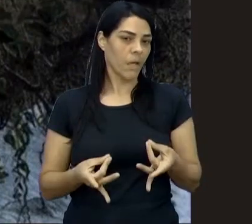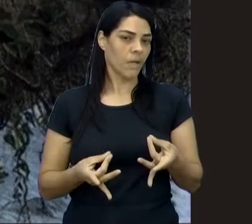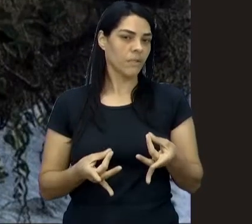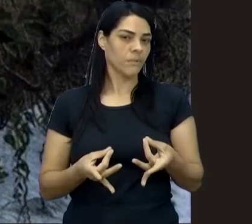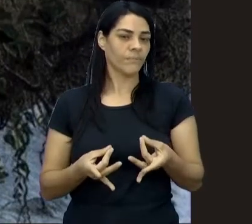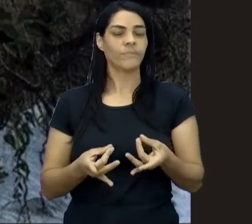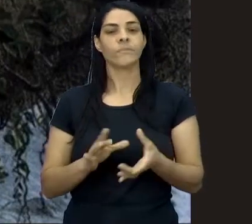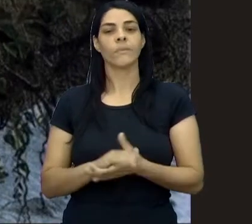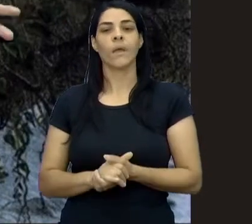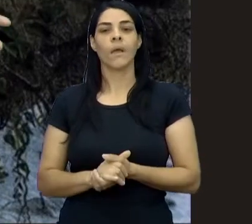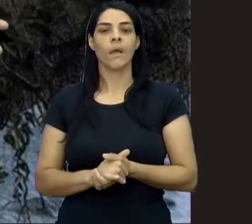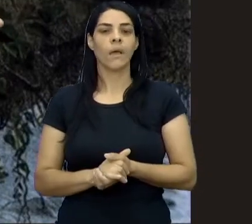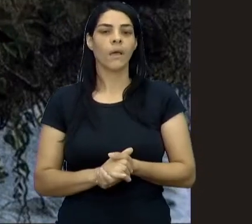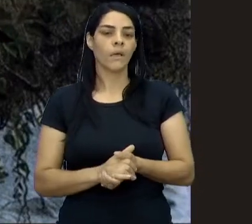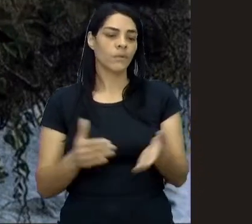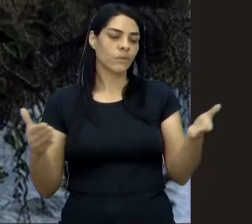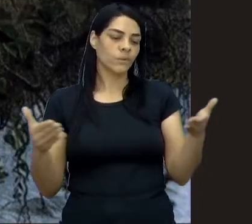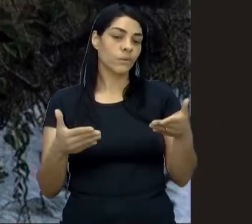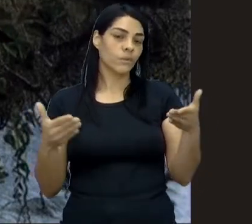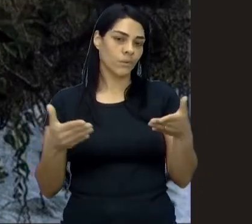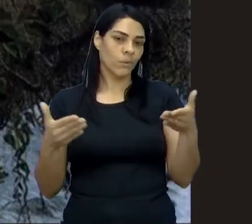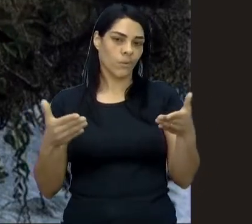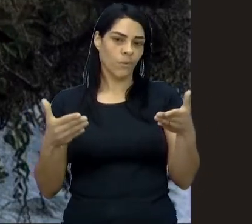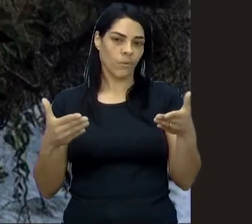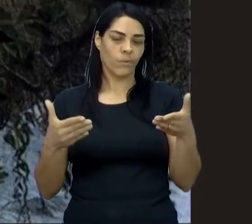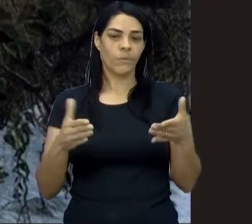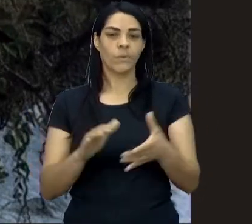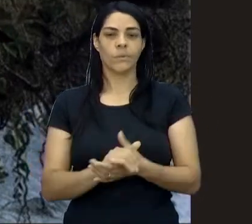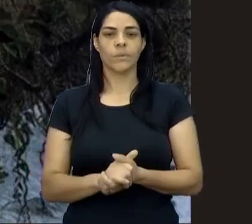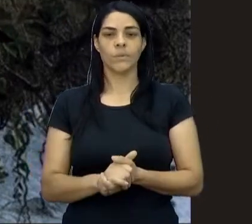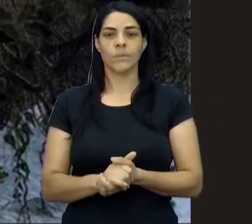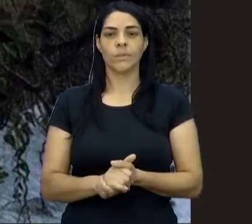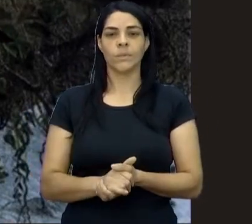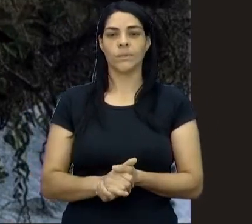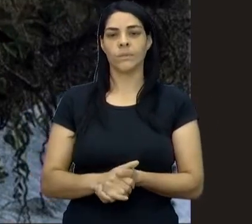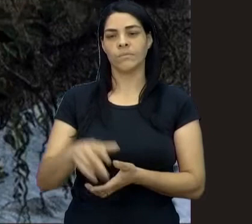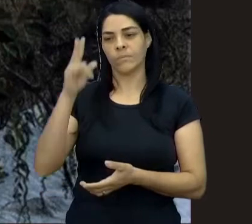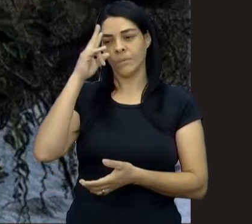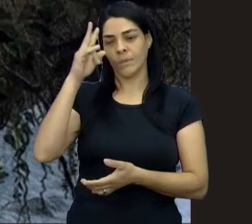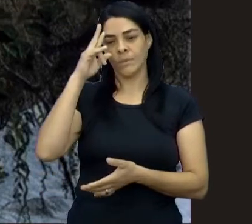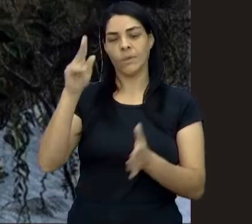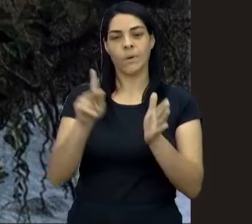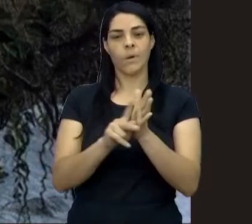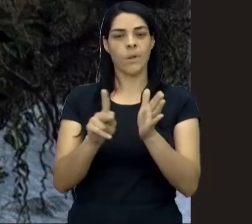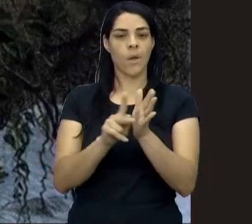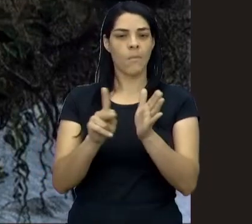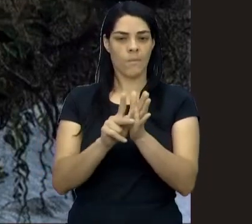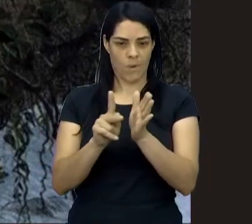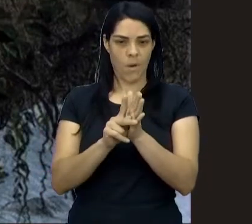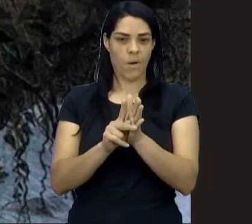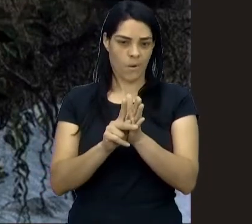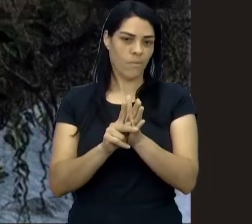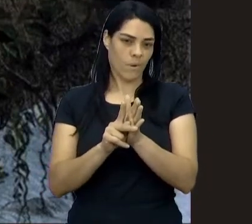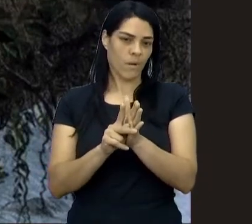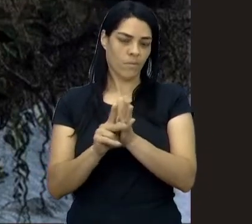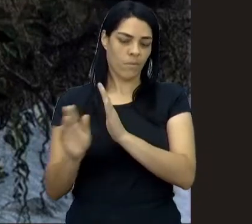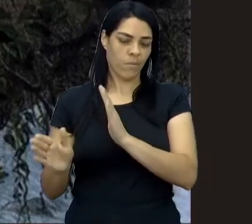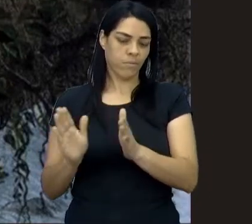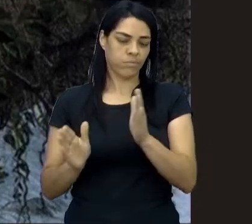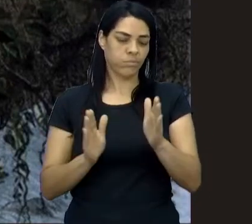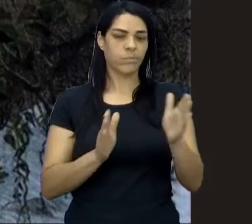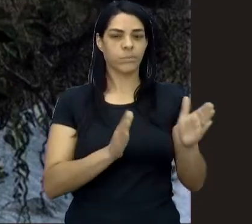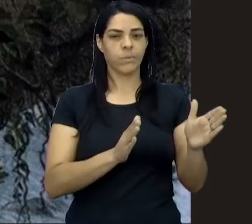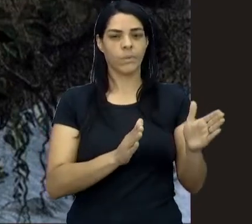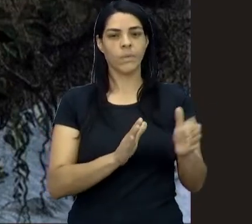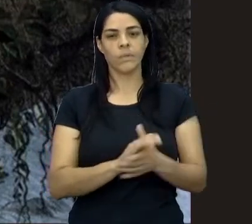atualidade que acaba remetendo muito a questão da nossa própria história né como país Principalmente nesse período aqui da